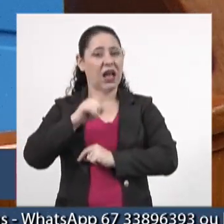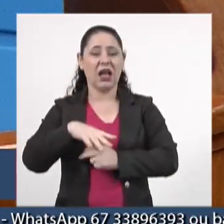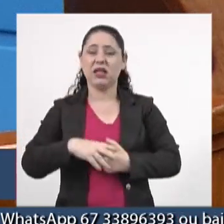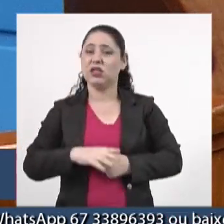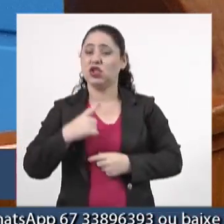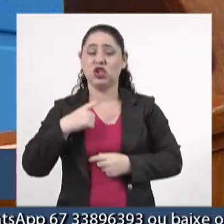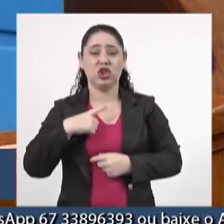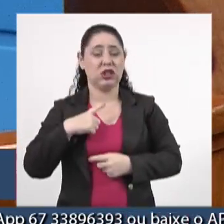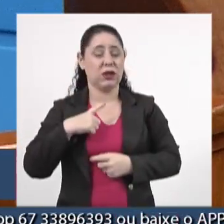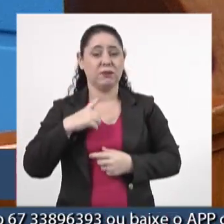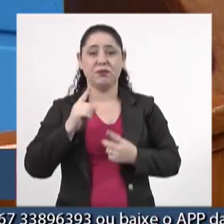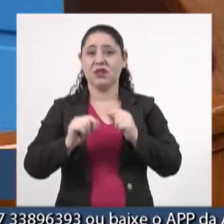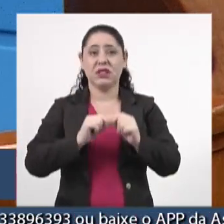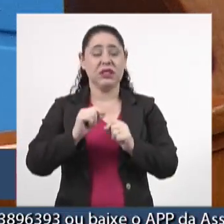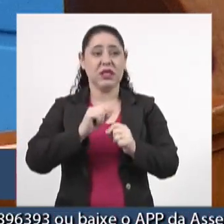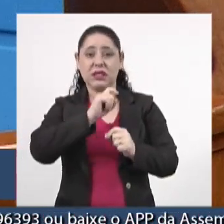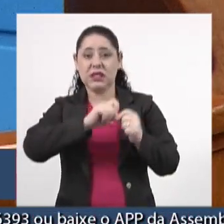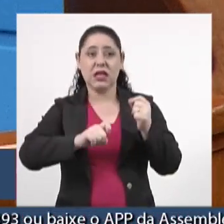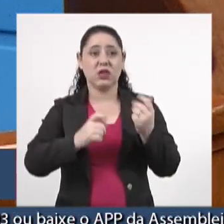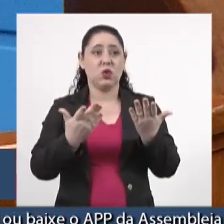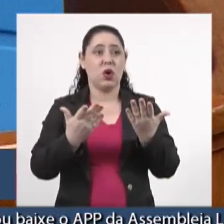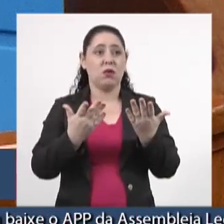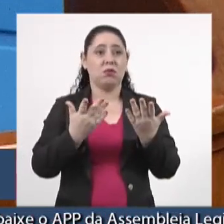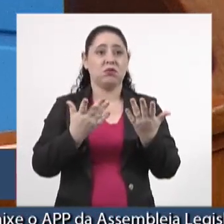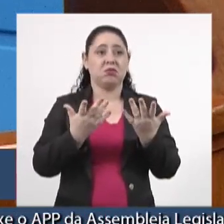uma sexualidade muito aflorada para a idade dela.